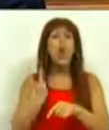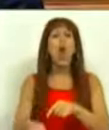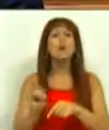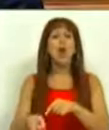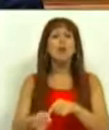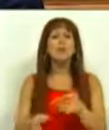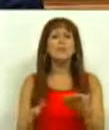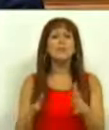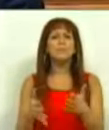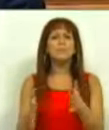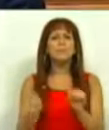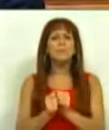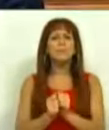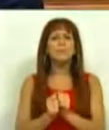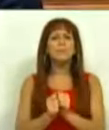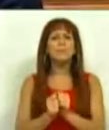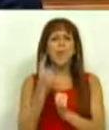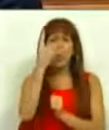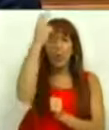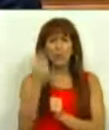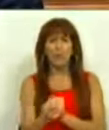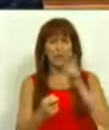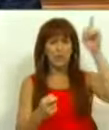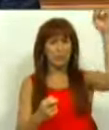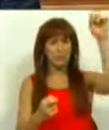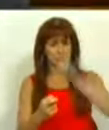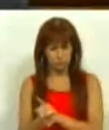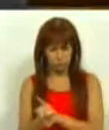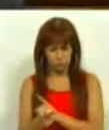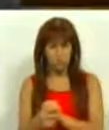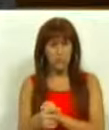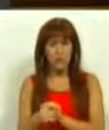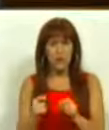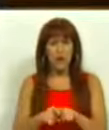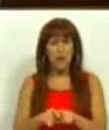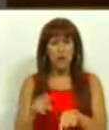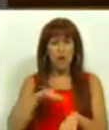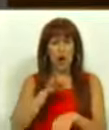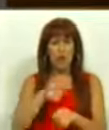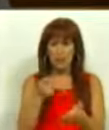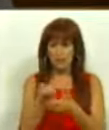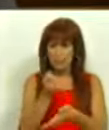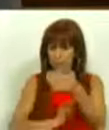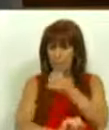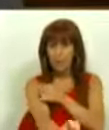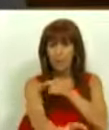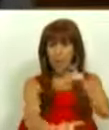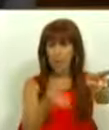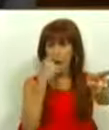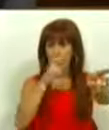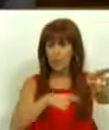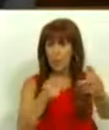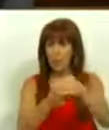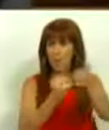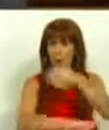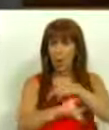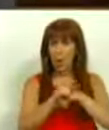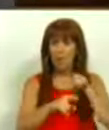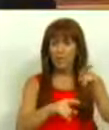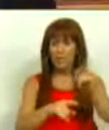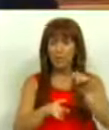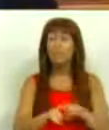apurado situou aproximadamente em um terço daquele valor e a instituição restituiu o valor ao utente.